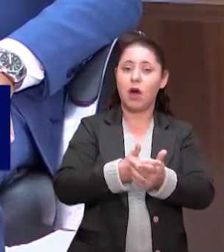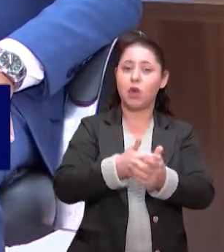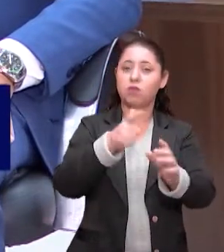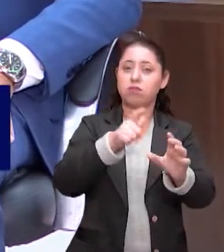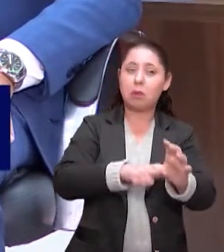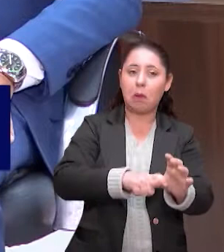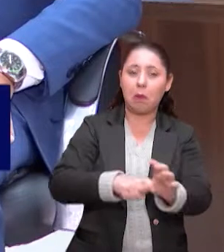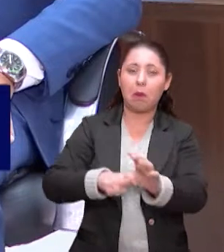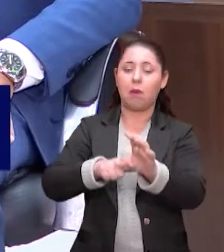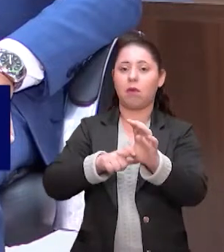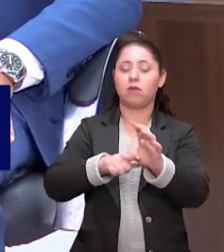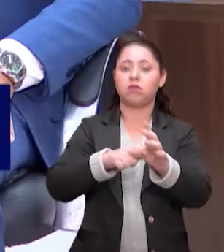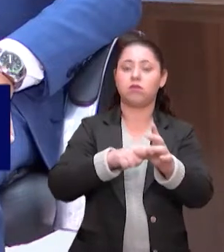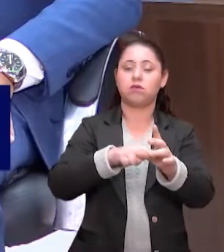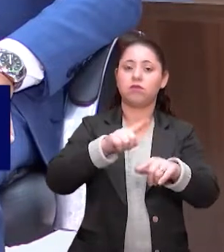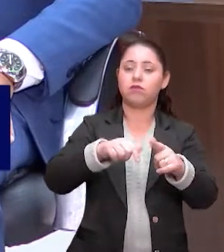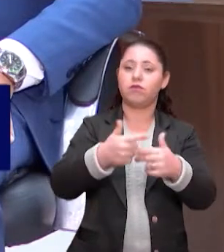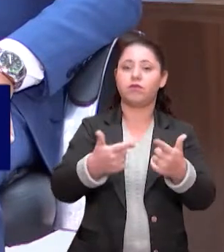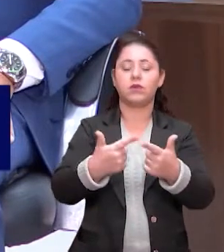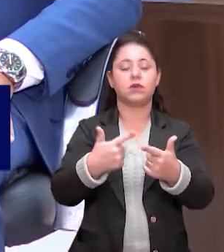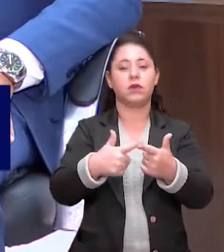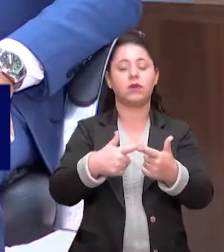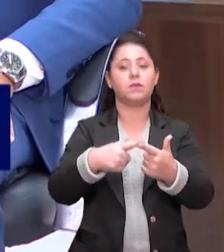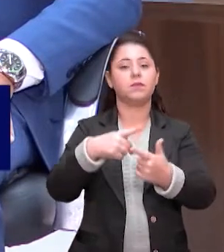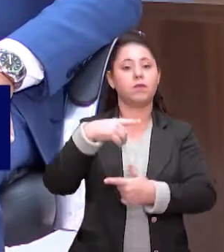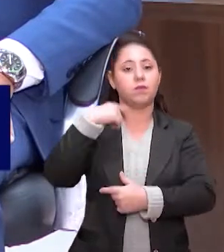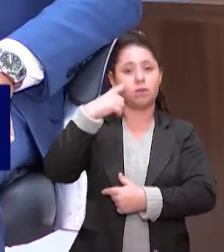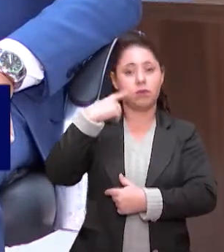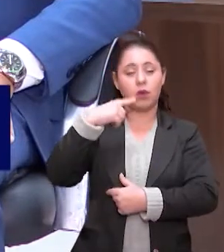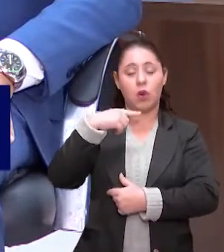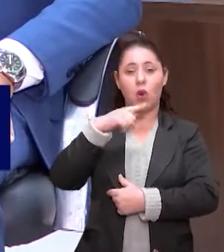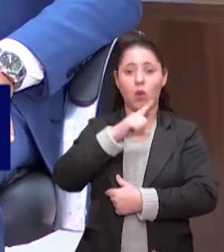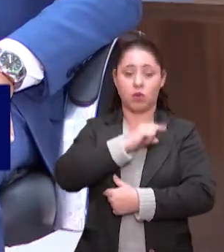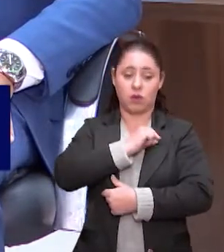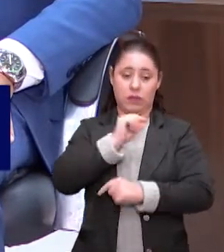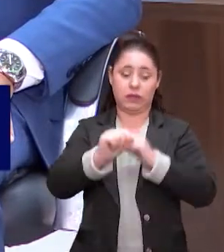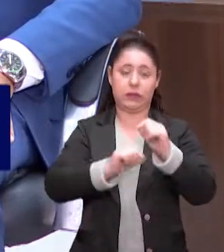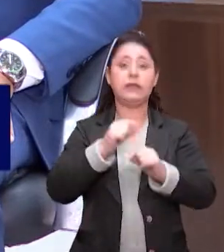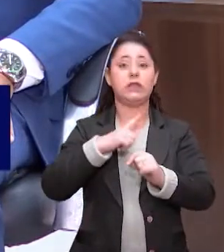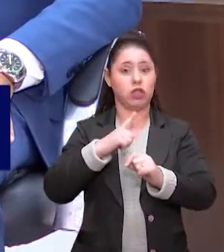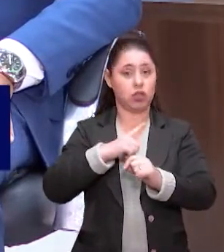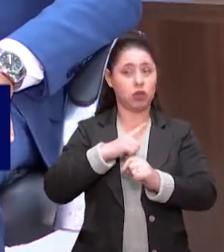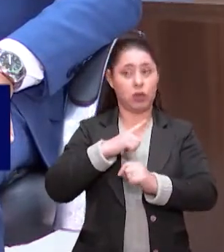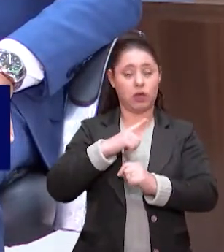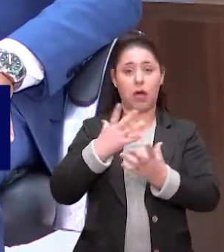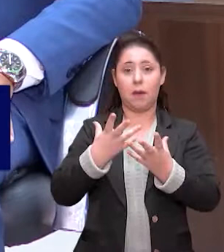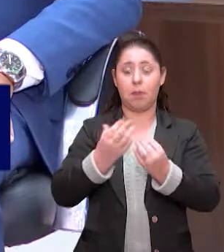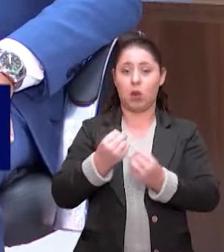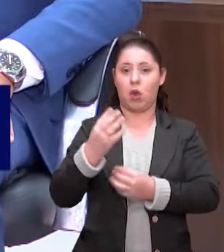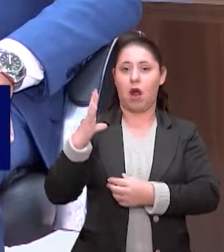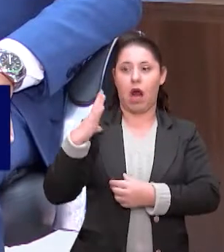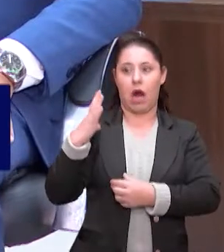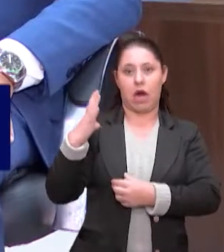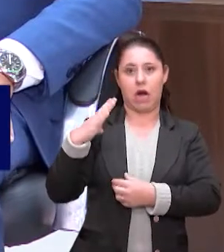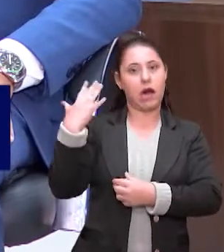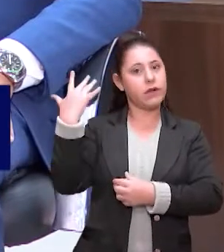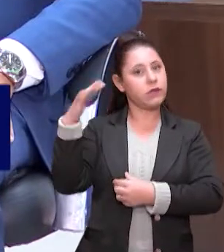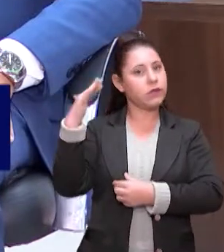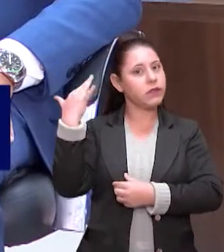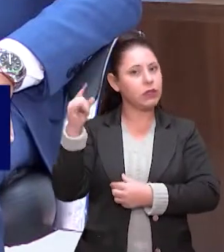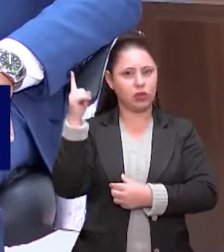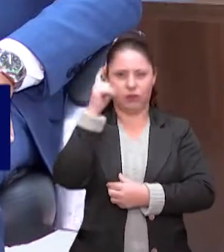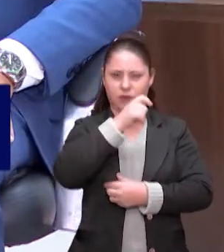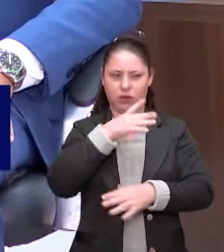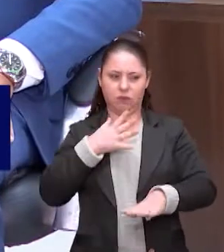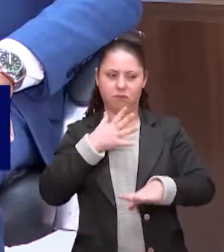convivência, já que o curso de Direito da UCDB formava a elite, e a elite aí no bom sentido, né, que era o único, então era